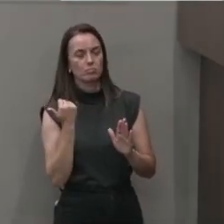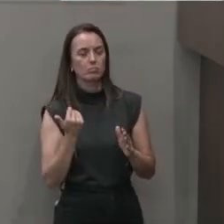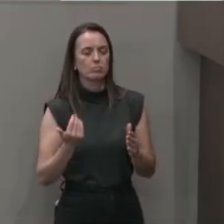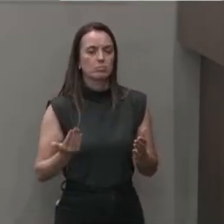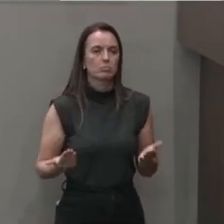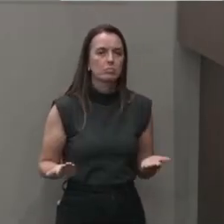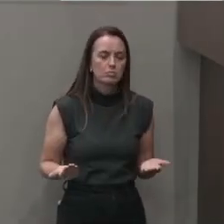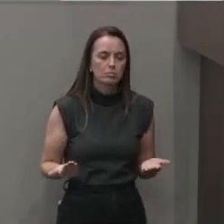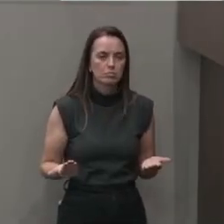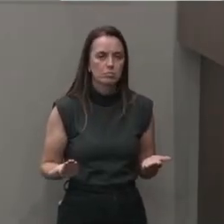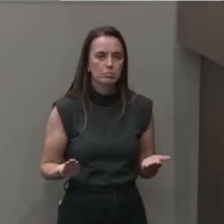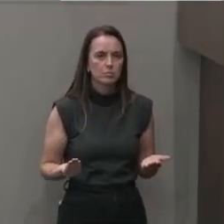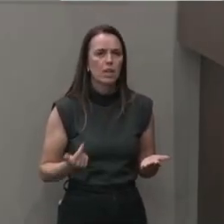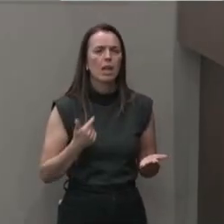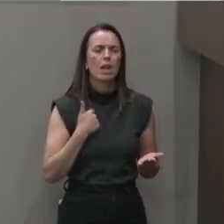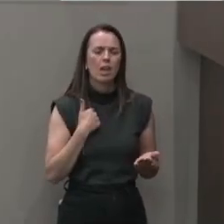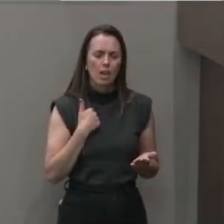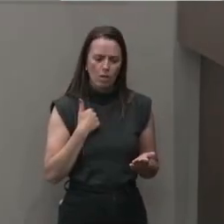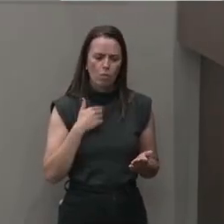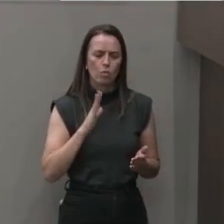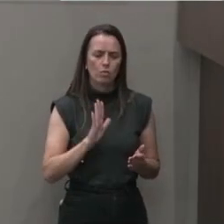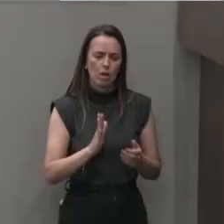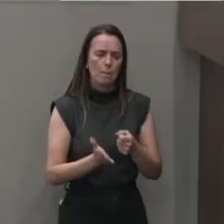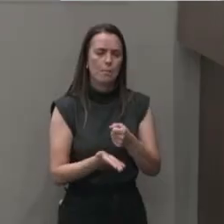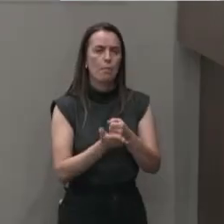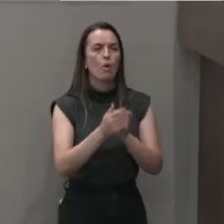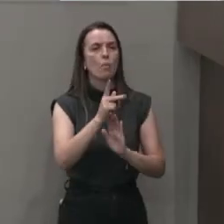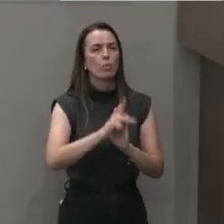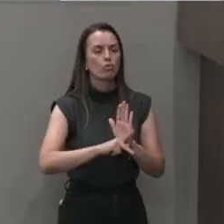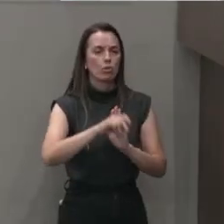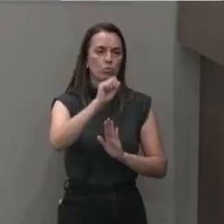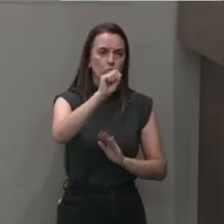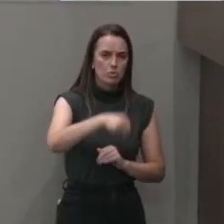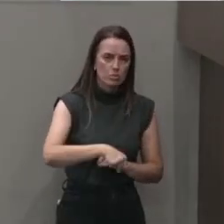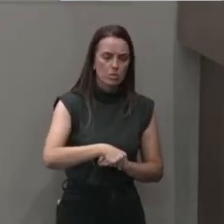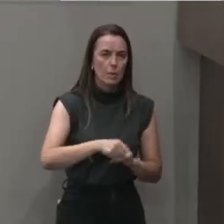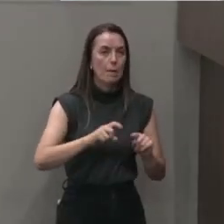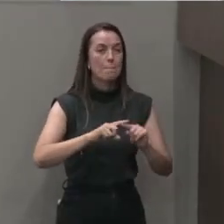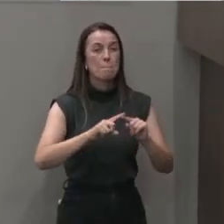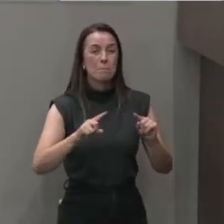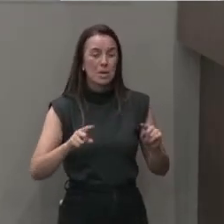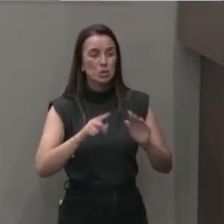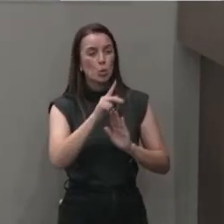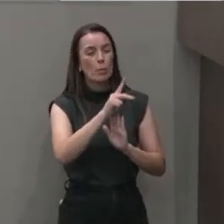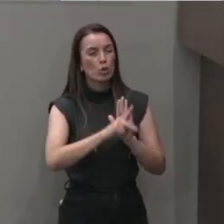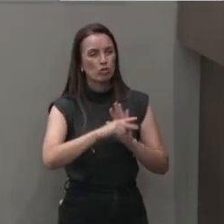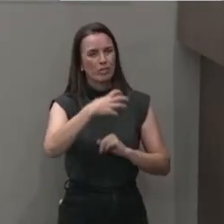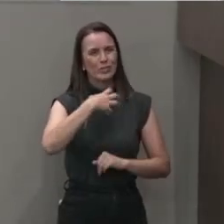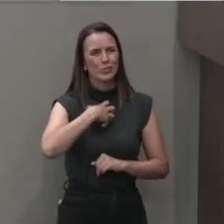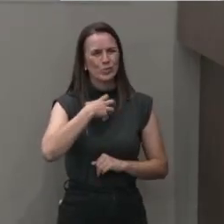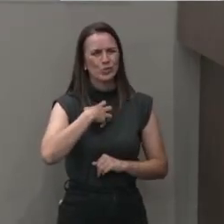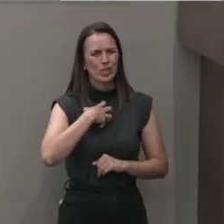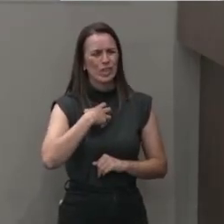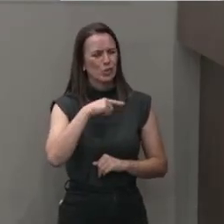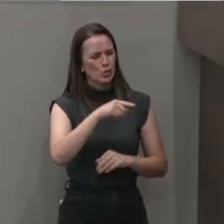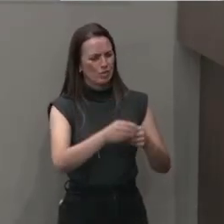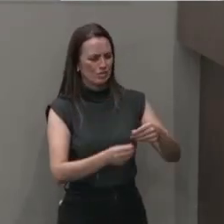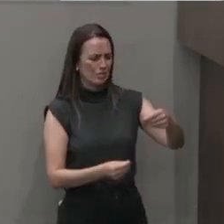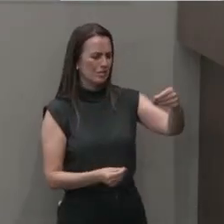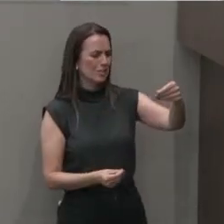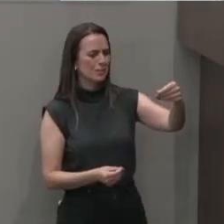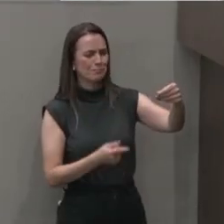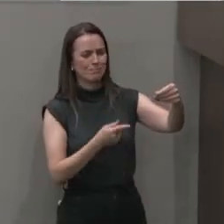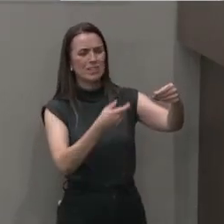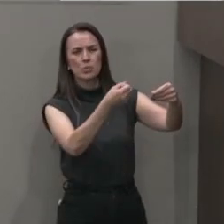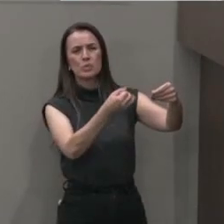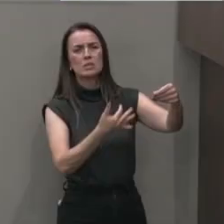nenhum. Sou favorável ao projeto? Sim, vou votar favorável. Mas esse projeto, da forma como ele está, ele não diz